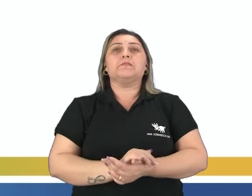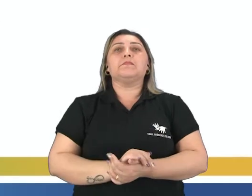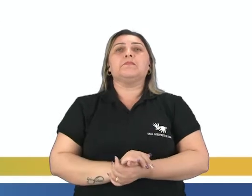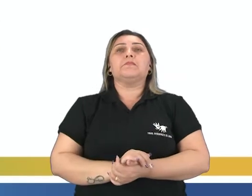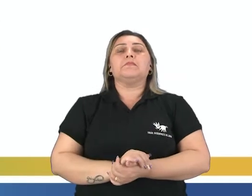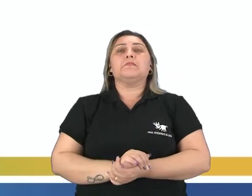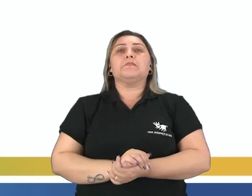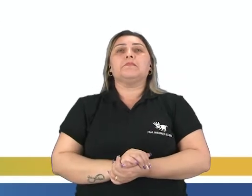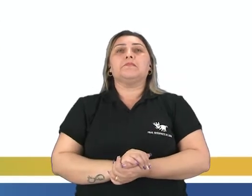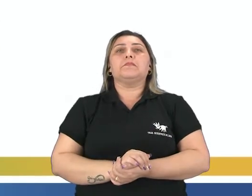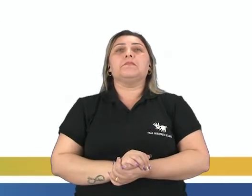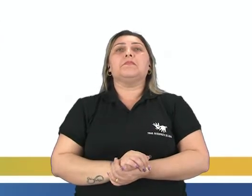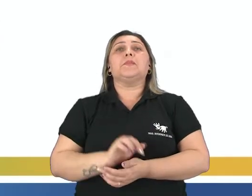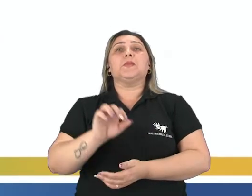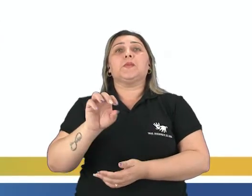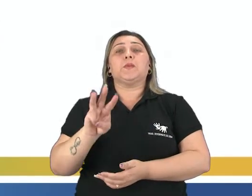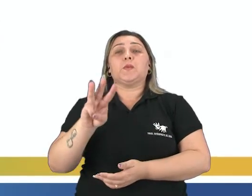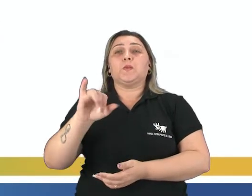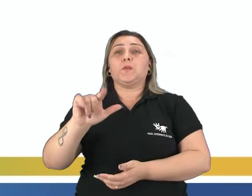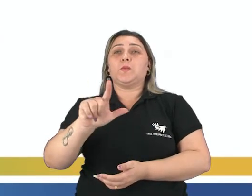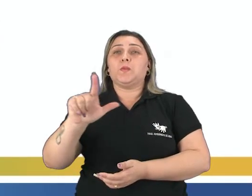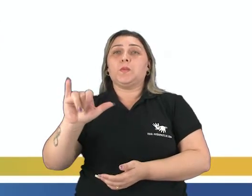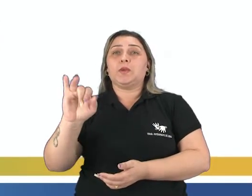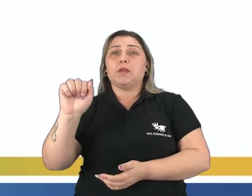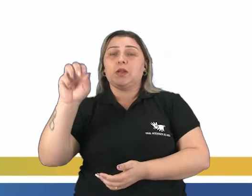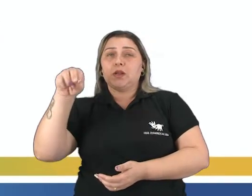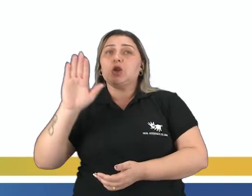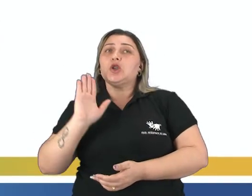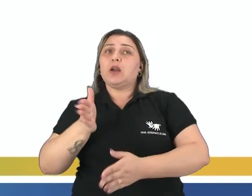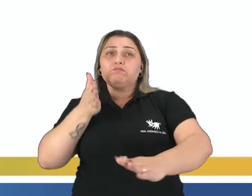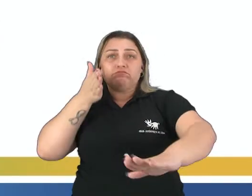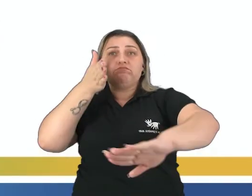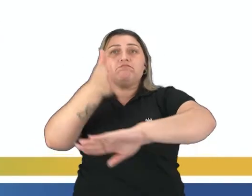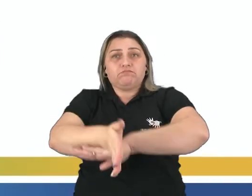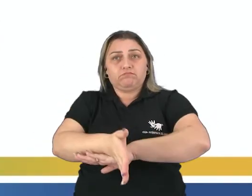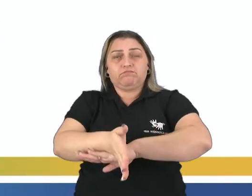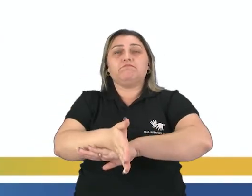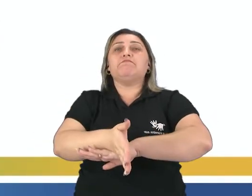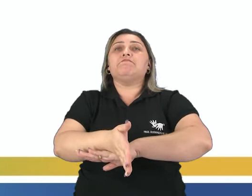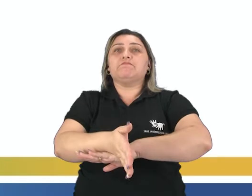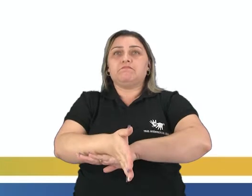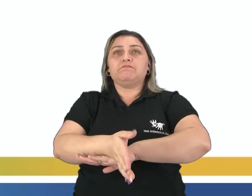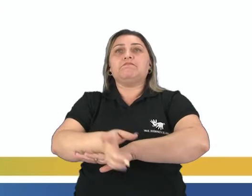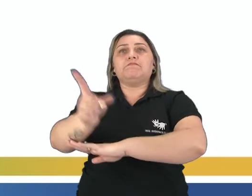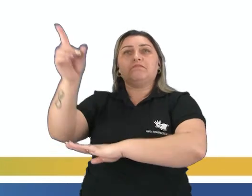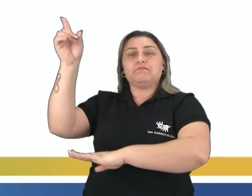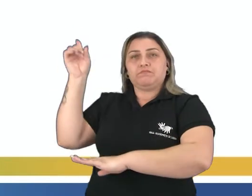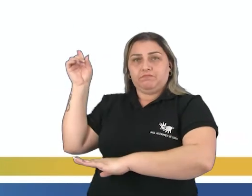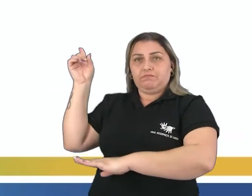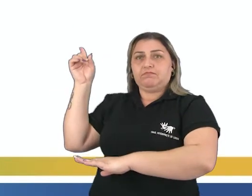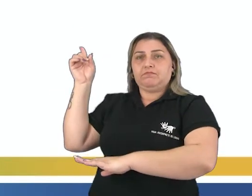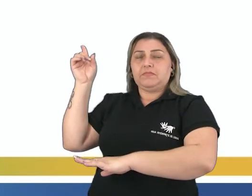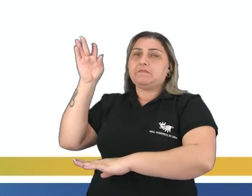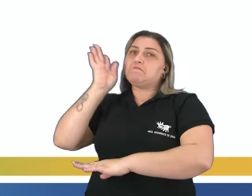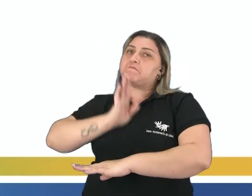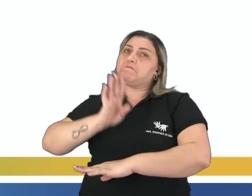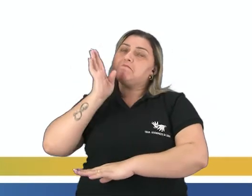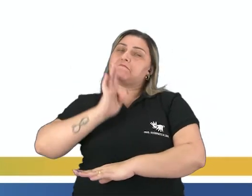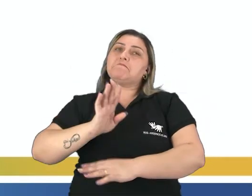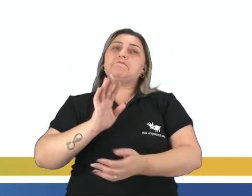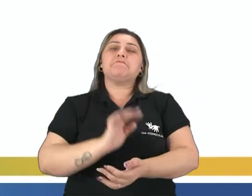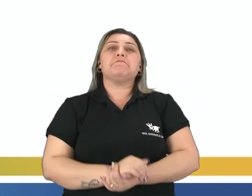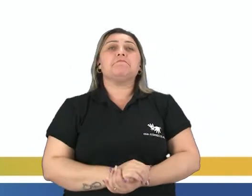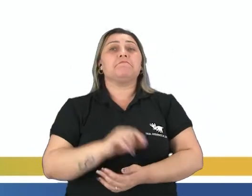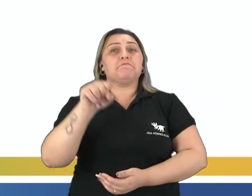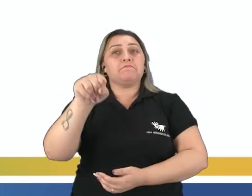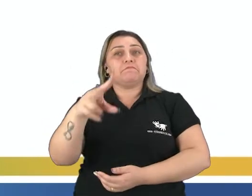pisado por William Shakespeare, ou seja, ele atuou nesse palco aí, né? Muito legal, não é, pessoal?